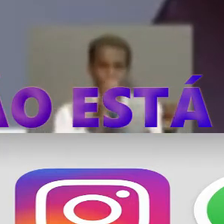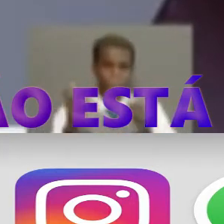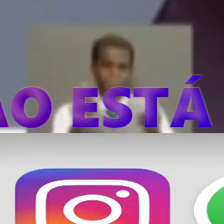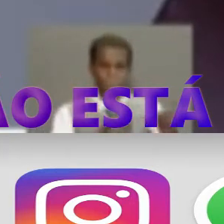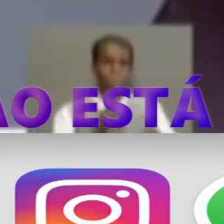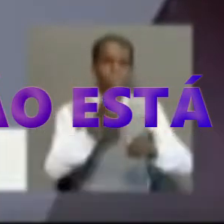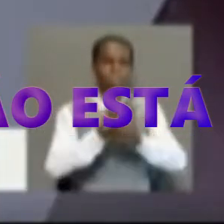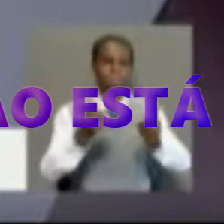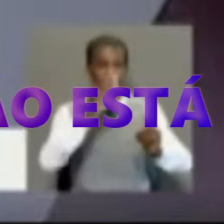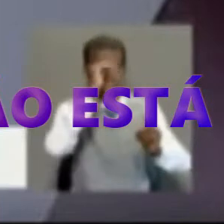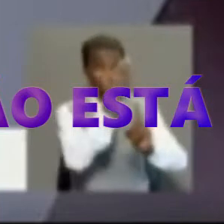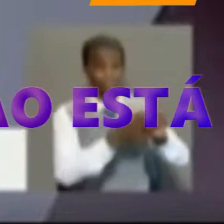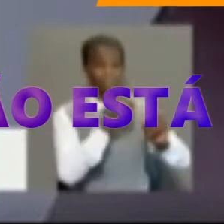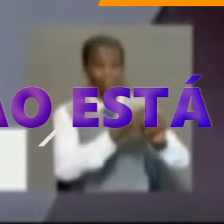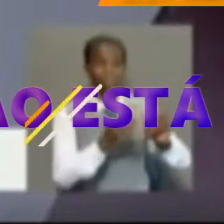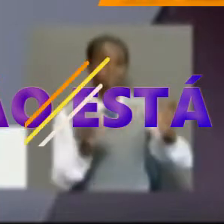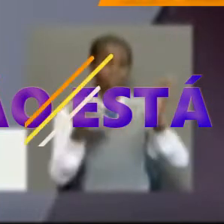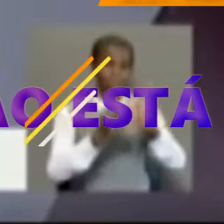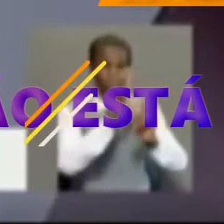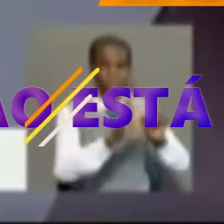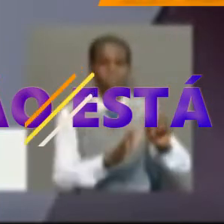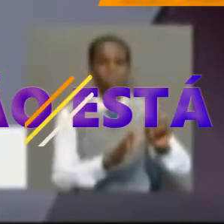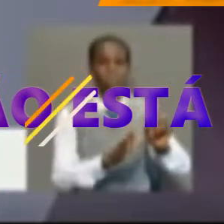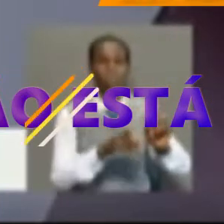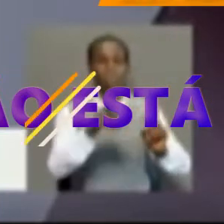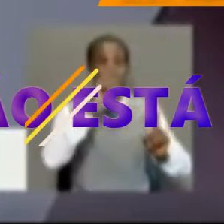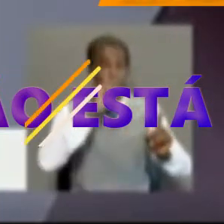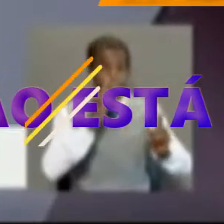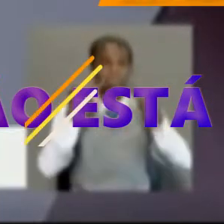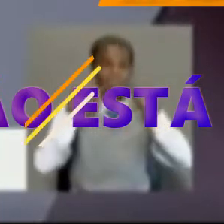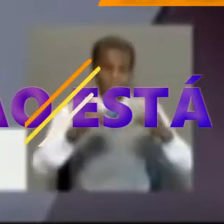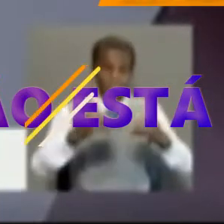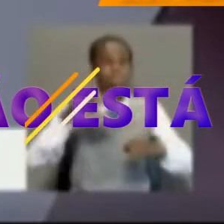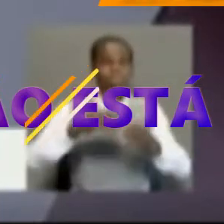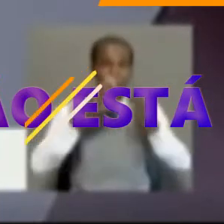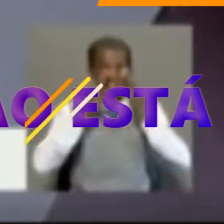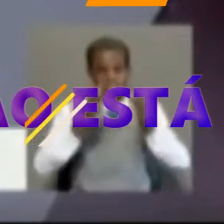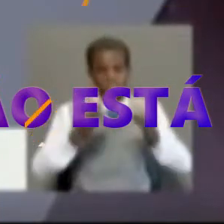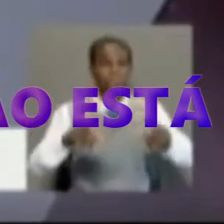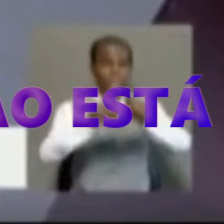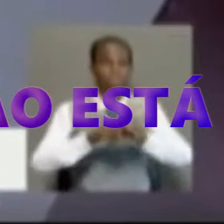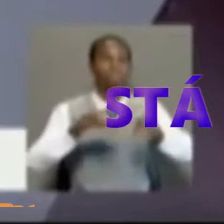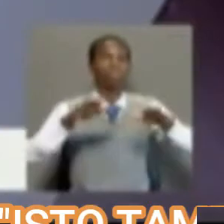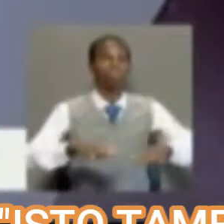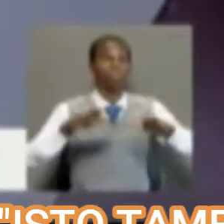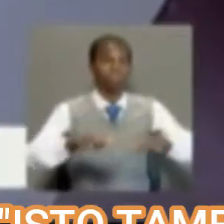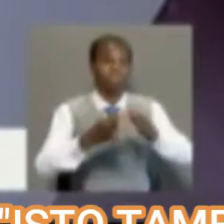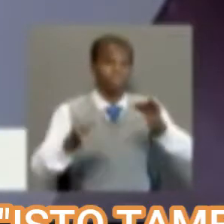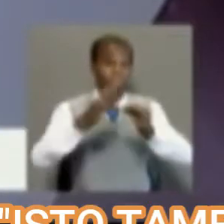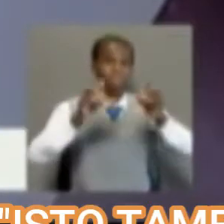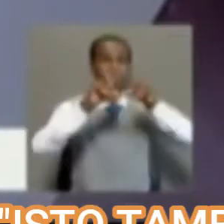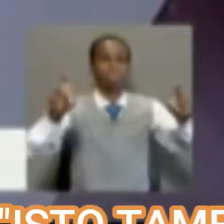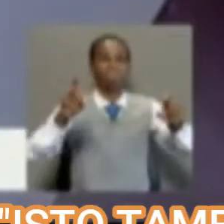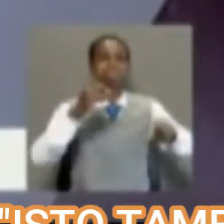candidato do Partido UNITA. Bem, eu penso que precisamos ter alguma serenidade com esse assunto. Penso também que os